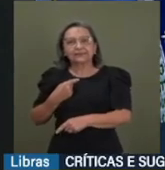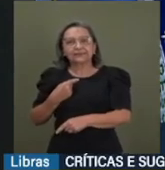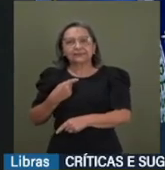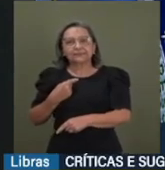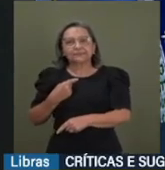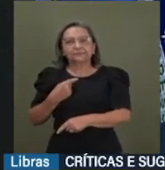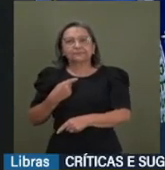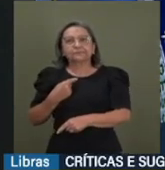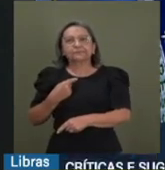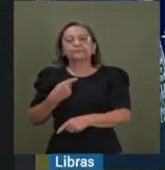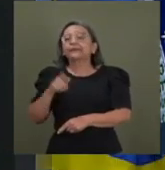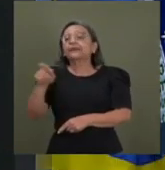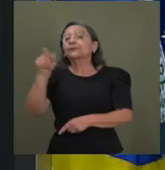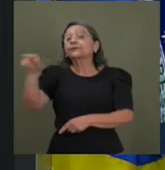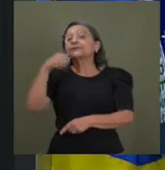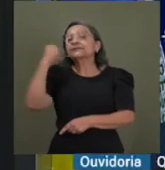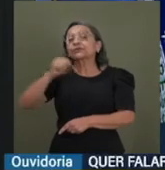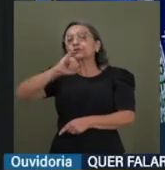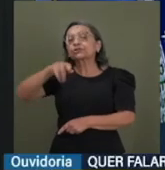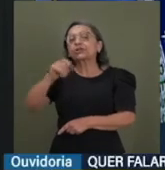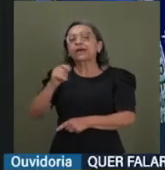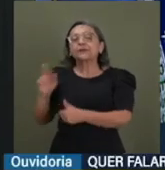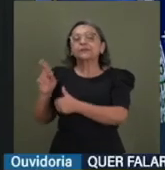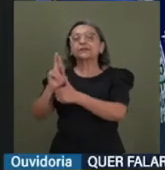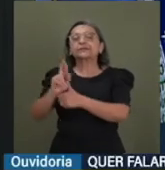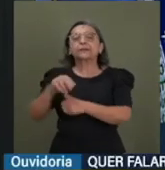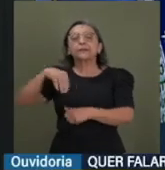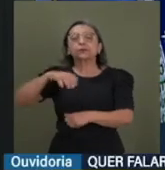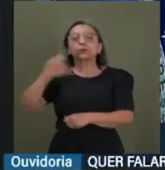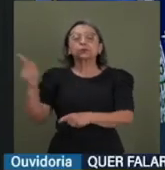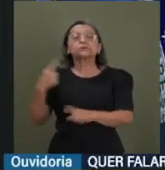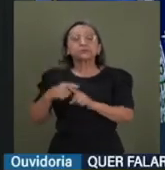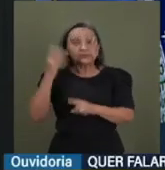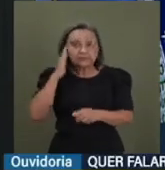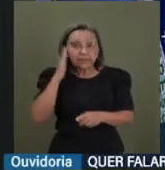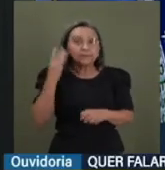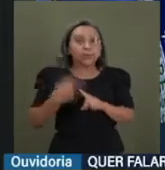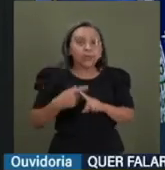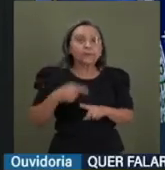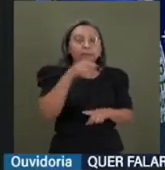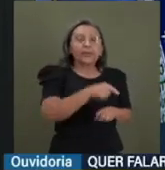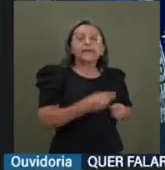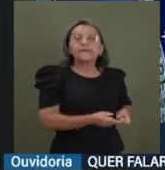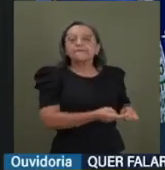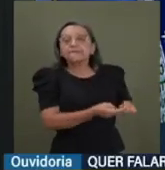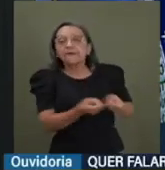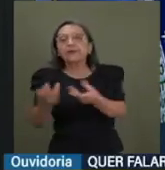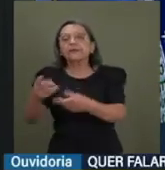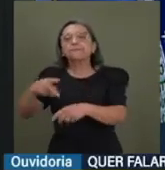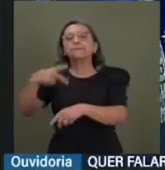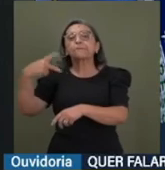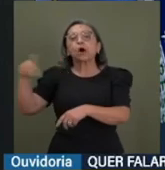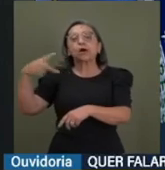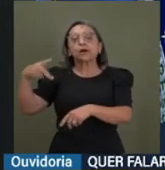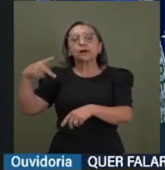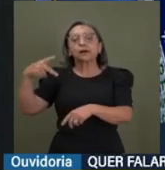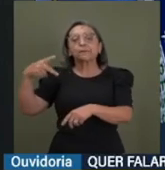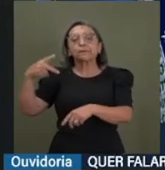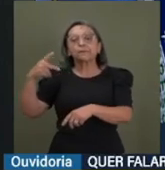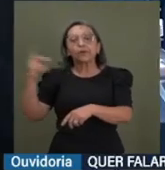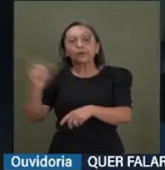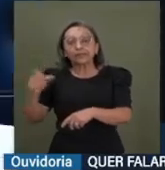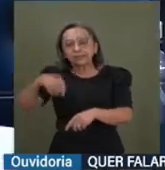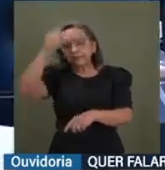já morei, estado que já acolheu minha família. É porque eles vendem potássio para o Brasil. A